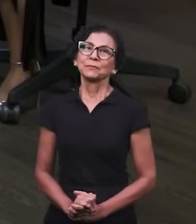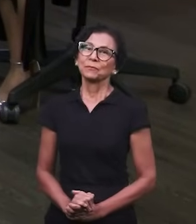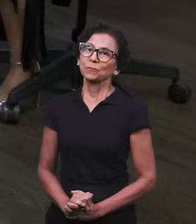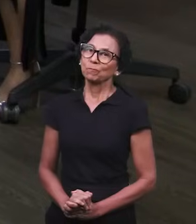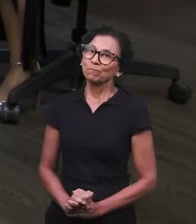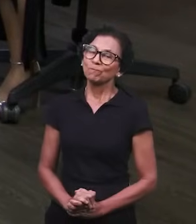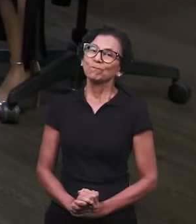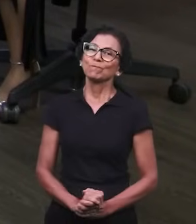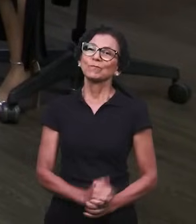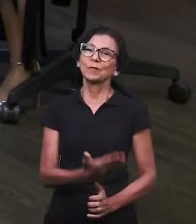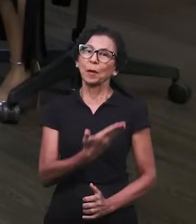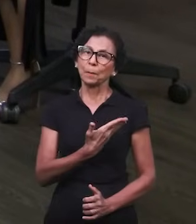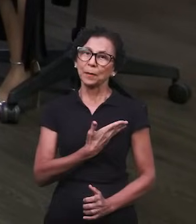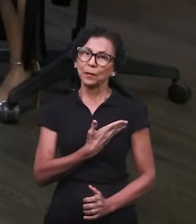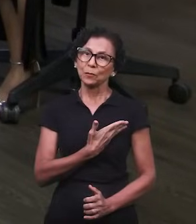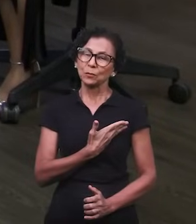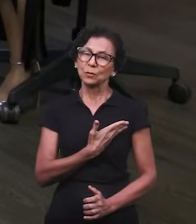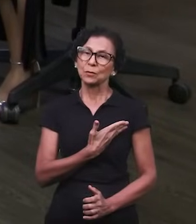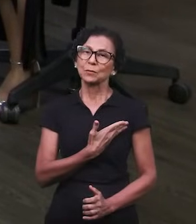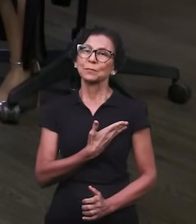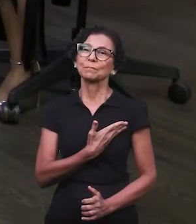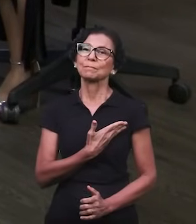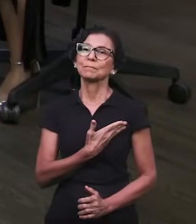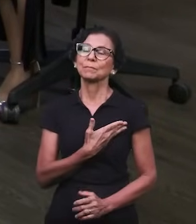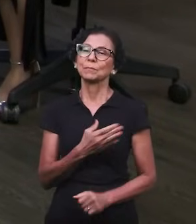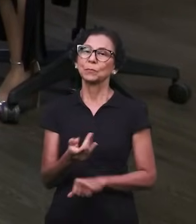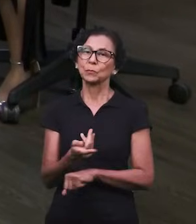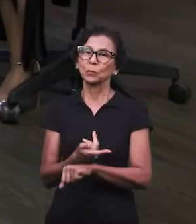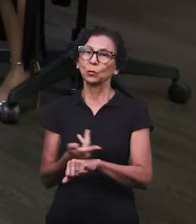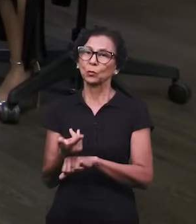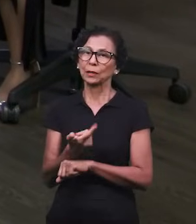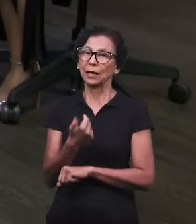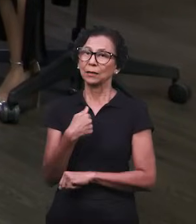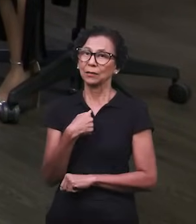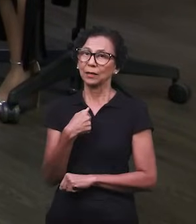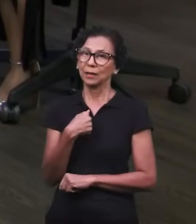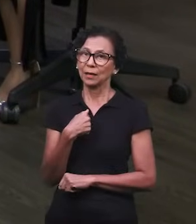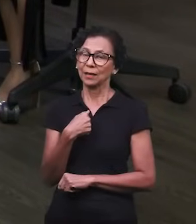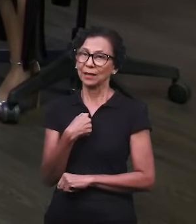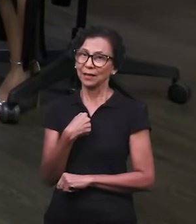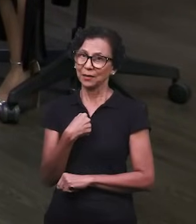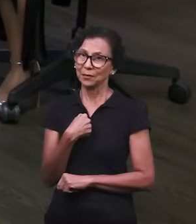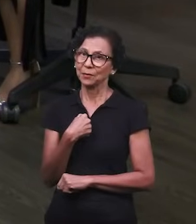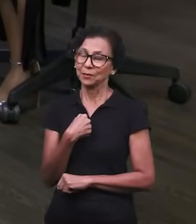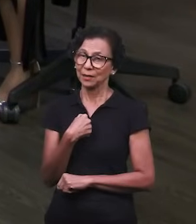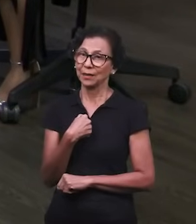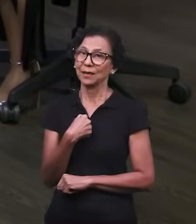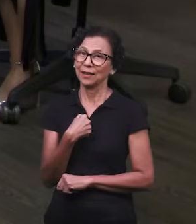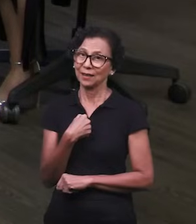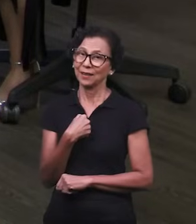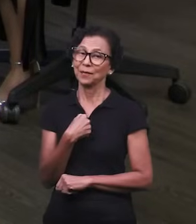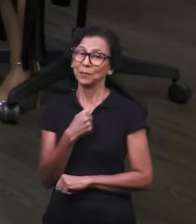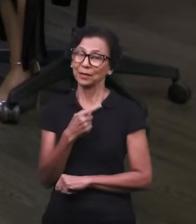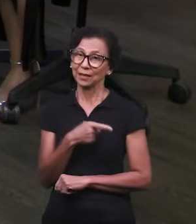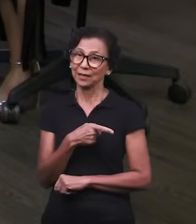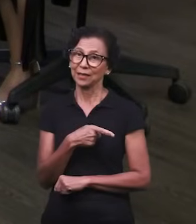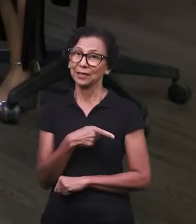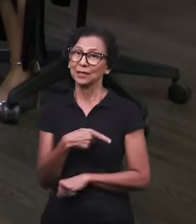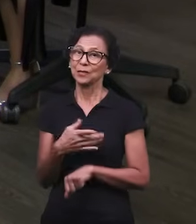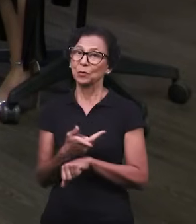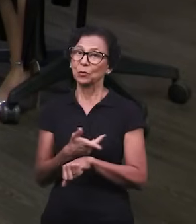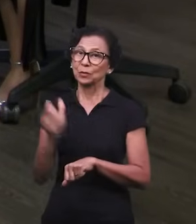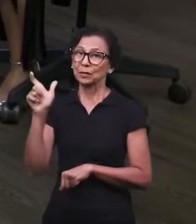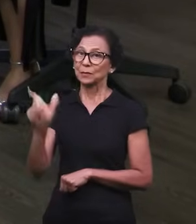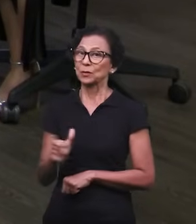abordado por diversos colegas que me procuraram, porque nessa hora eles procuram os sérios, procuram os que